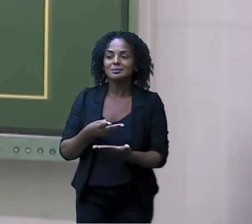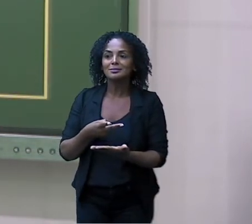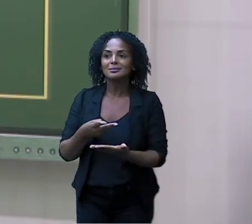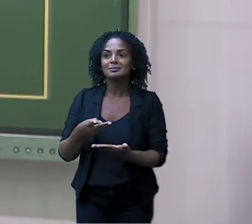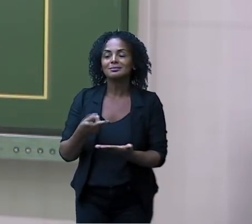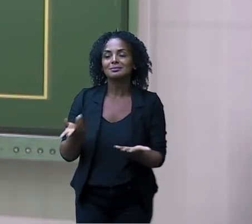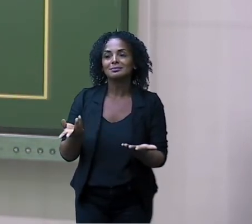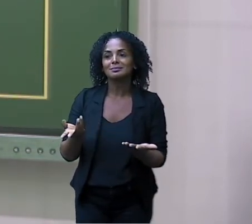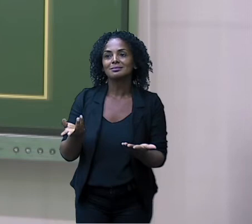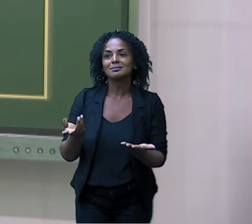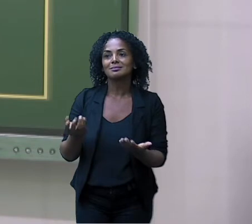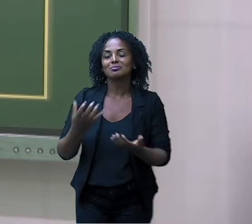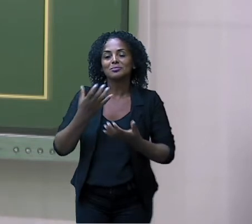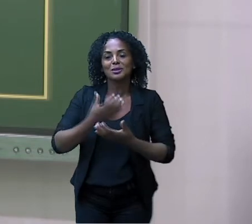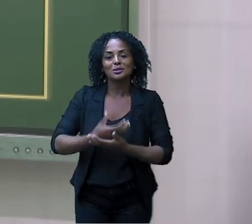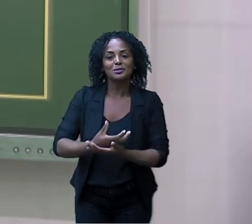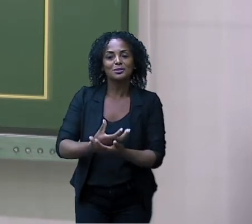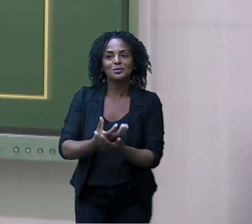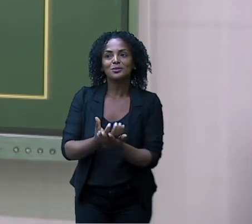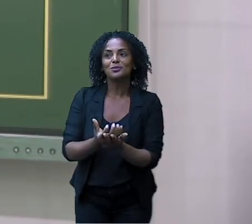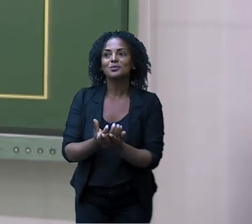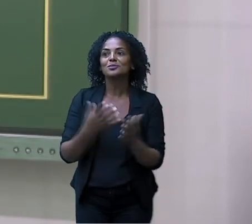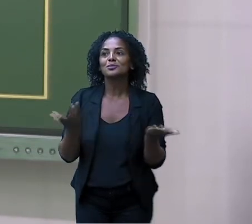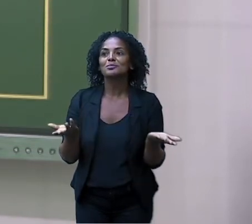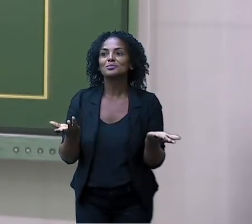Ah, não, um bicho. Vai outro aí, bird.